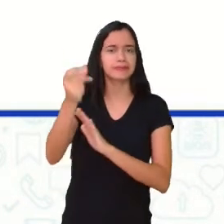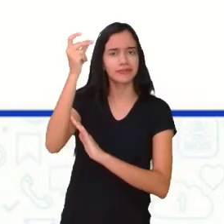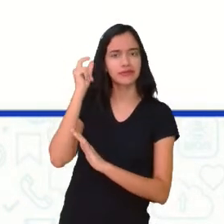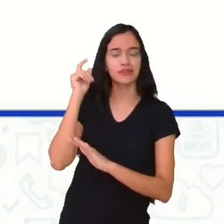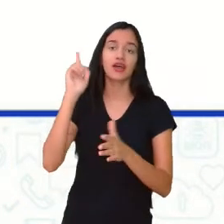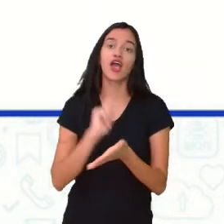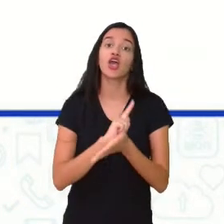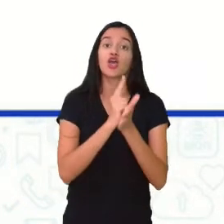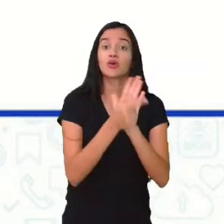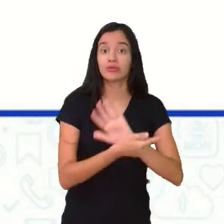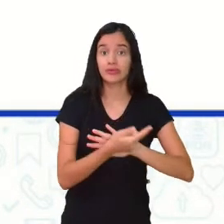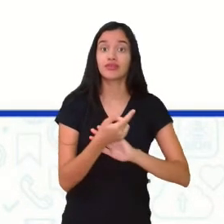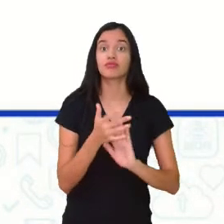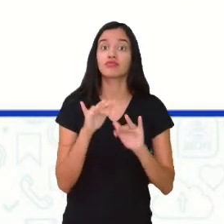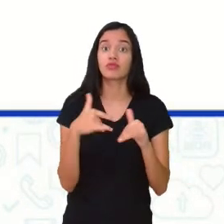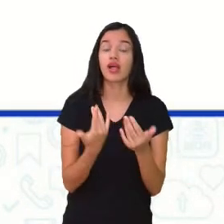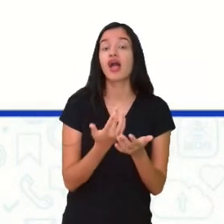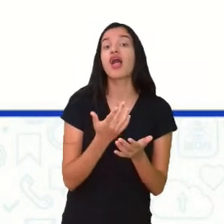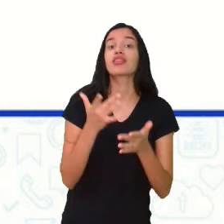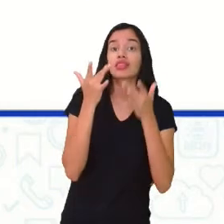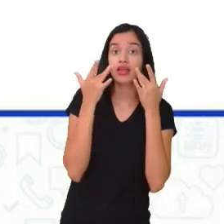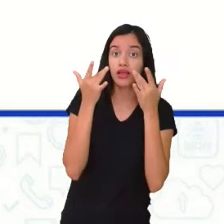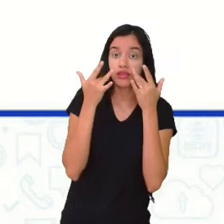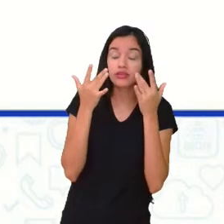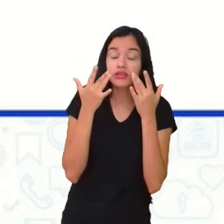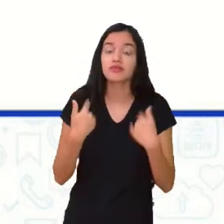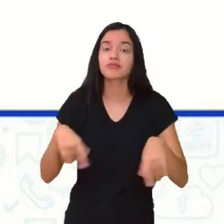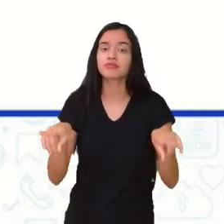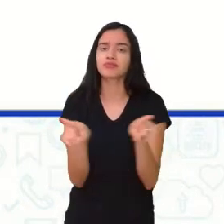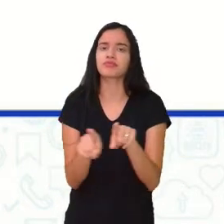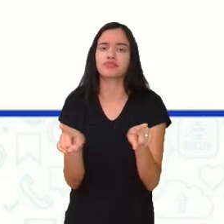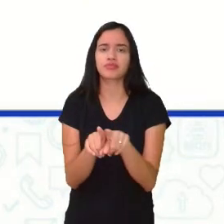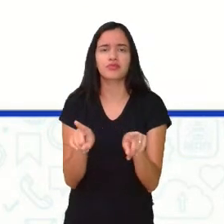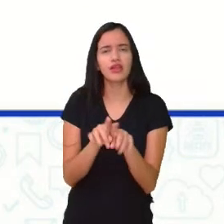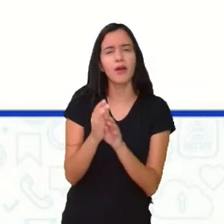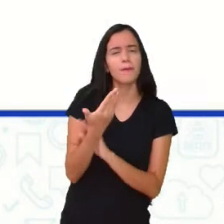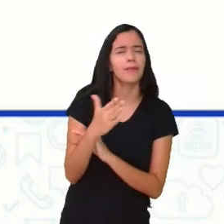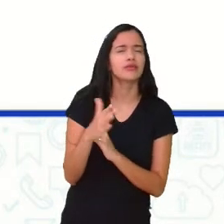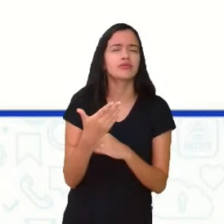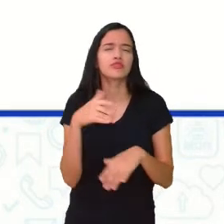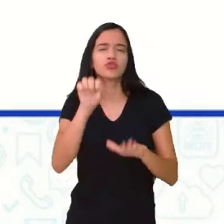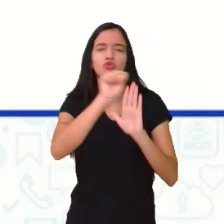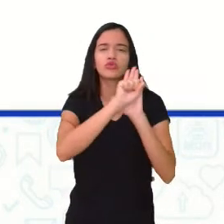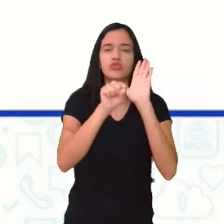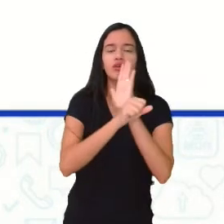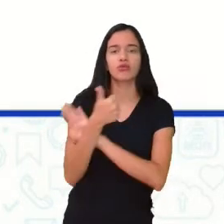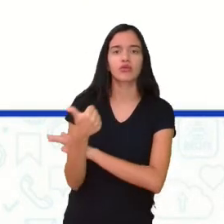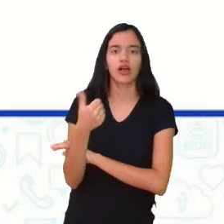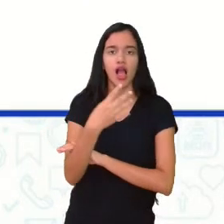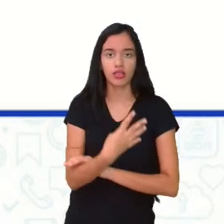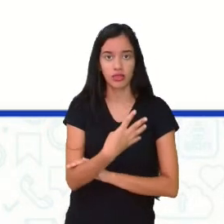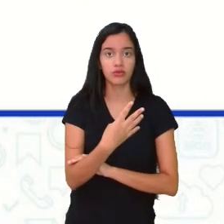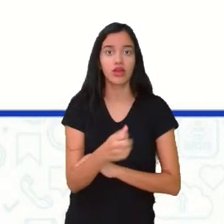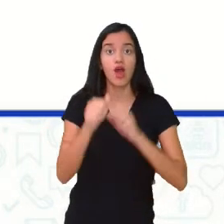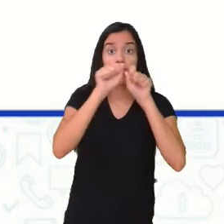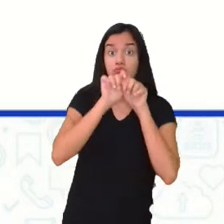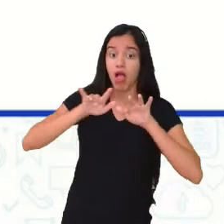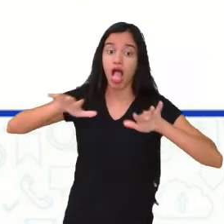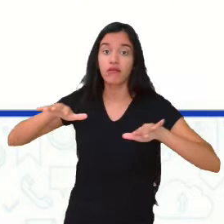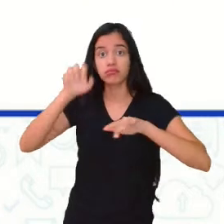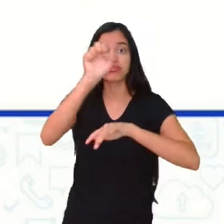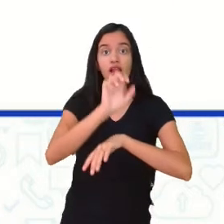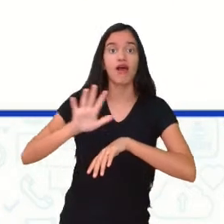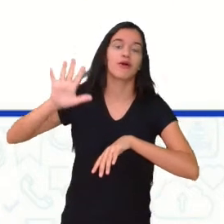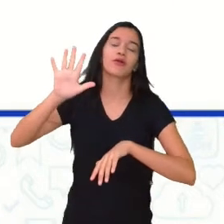gênero teatral cômico que surgiu na Grécia e atingiu seu auge em meados do século XIV, quando se espalhou pela